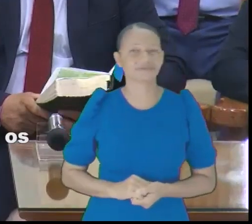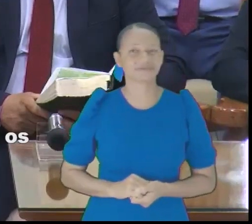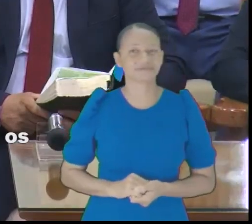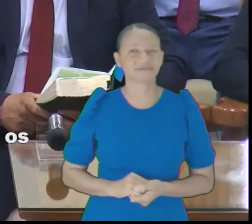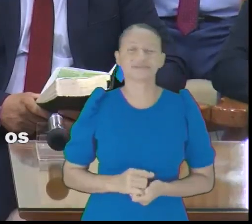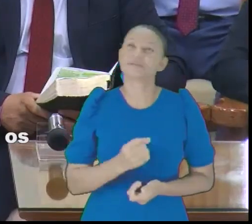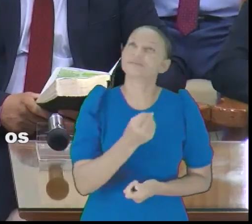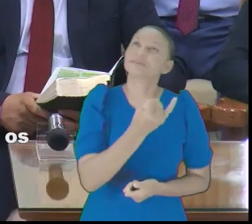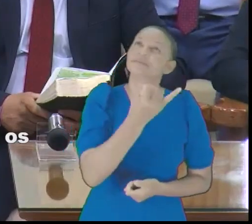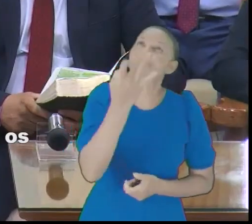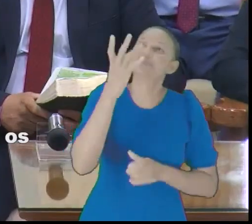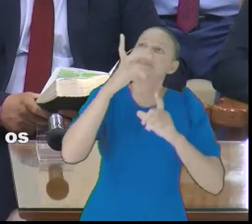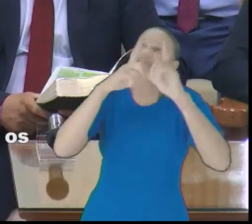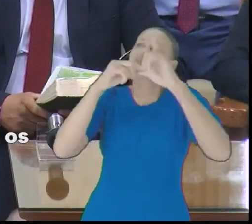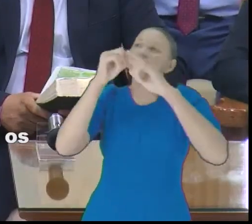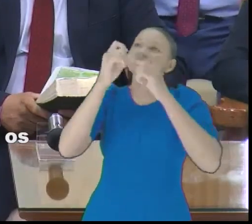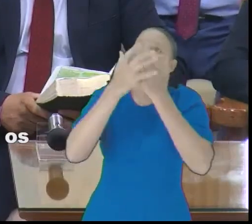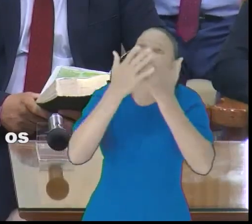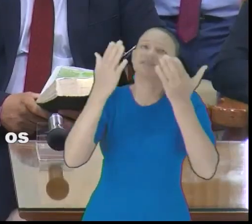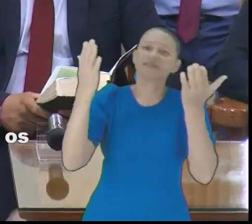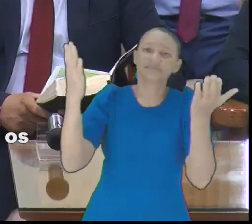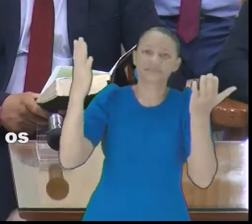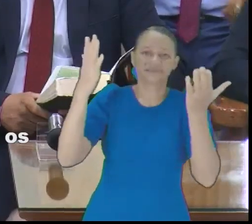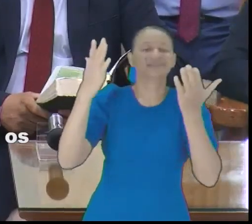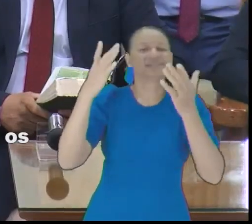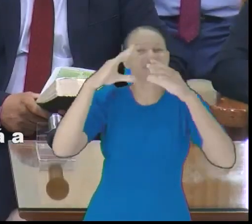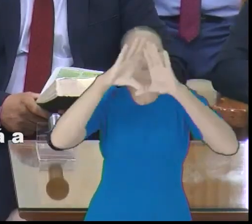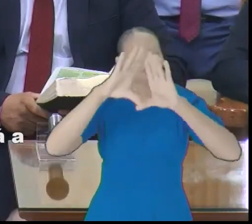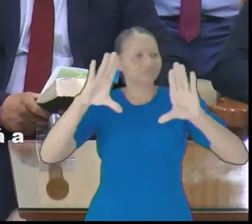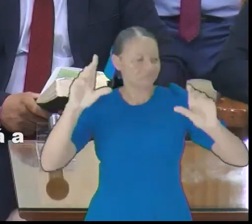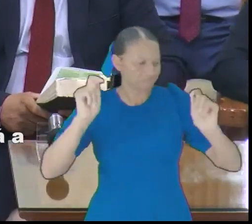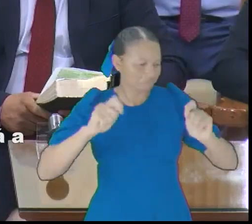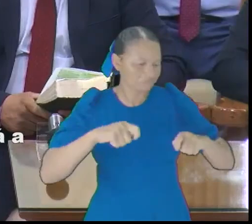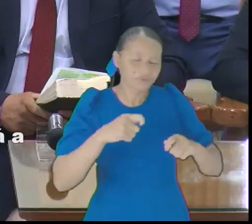Conta as estrelas dos céus, se é que você pode contar.